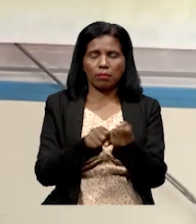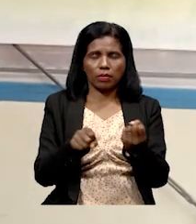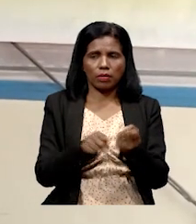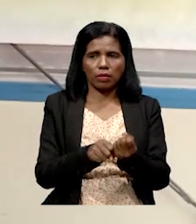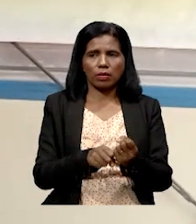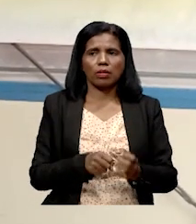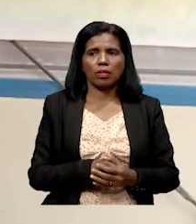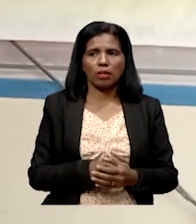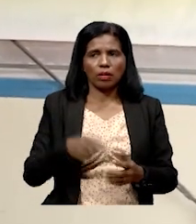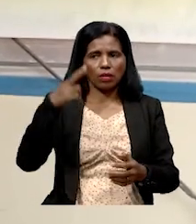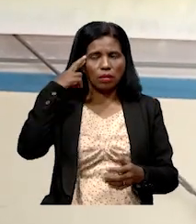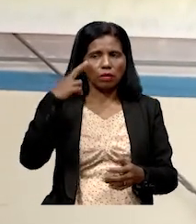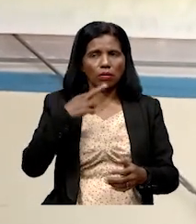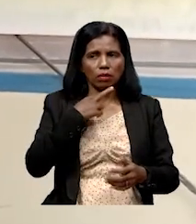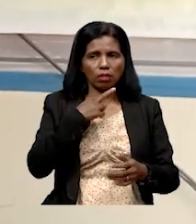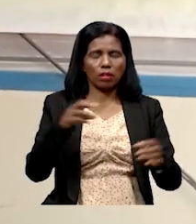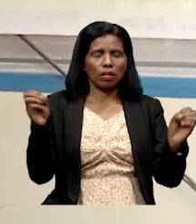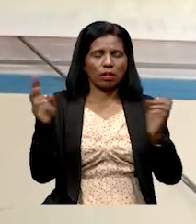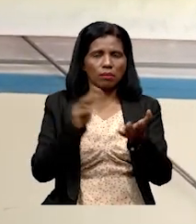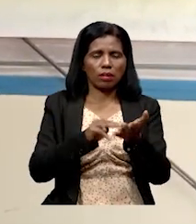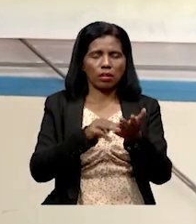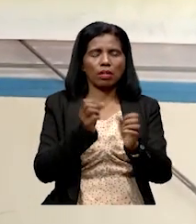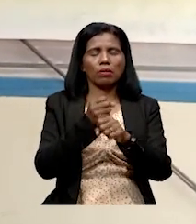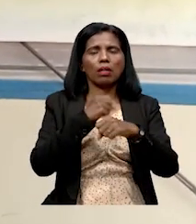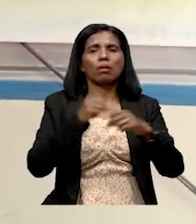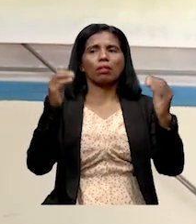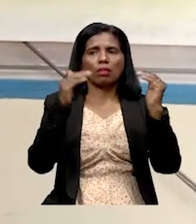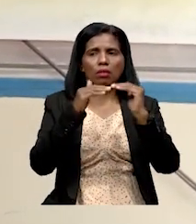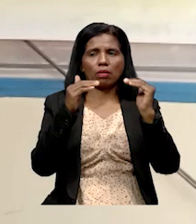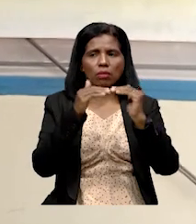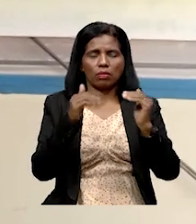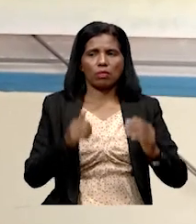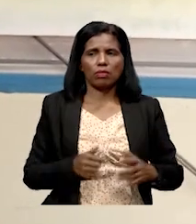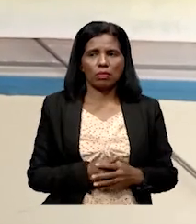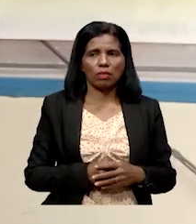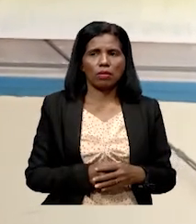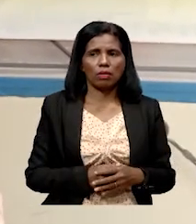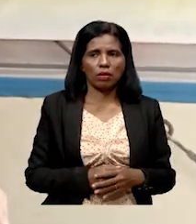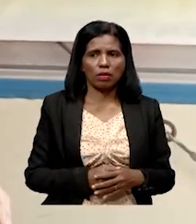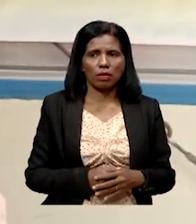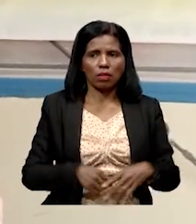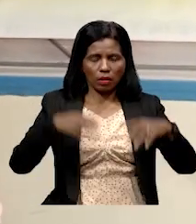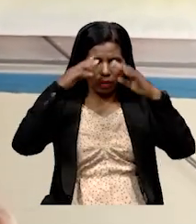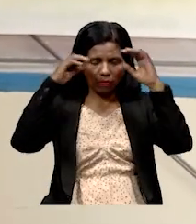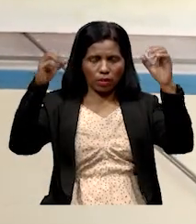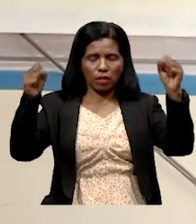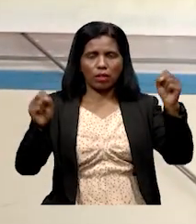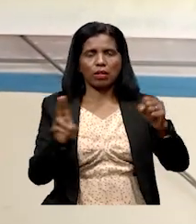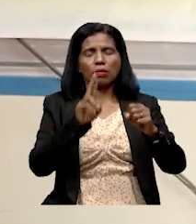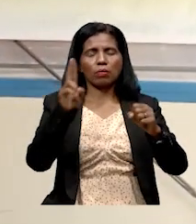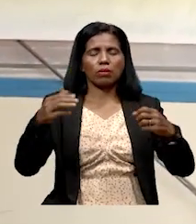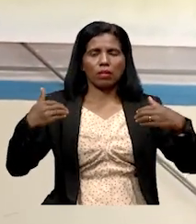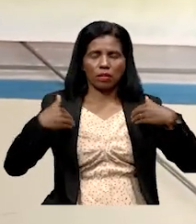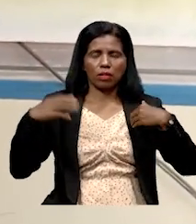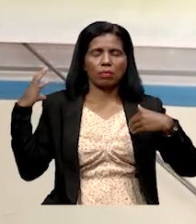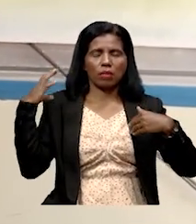Dr. Horta ne dia na laiha matéria to ba hal dia como que presidente da república como hal dia se ele presidente da república usa ne competência no chef